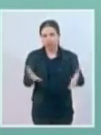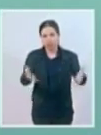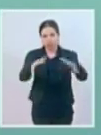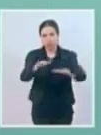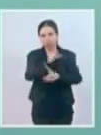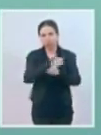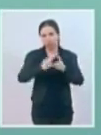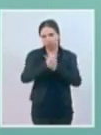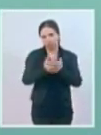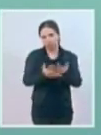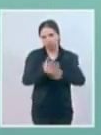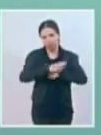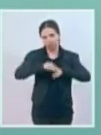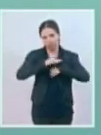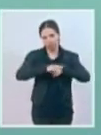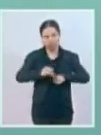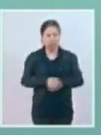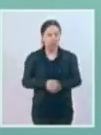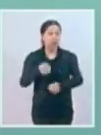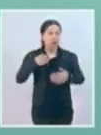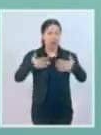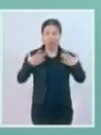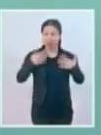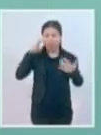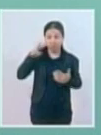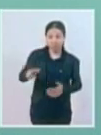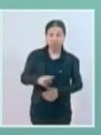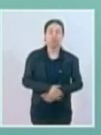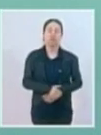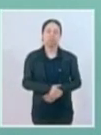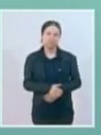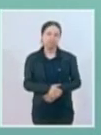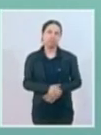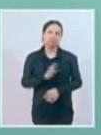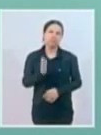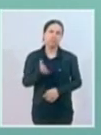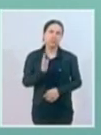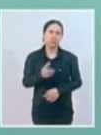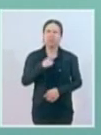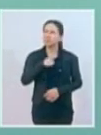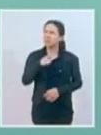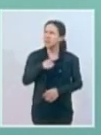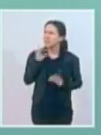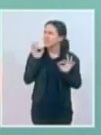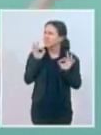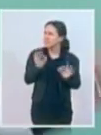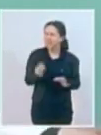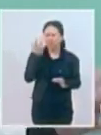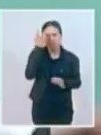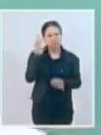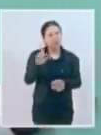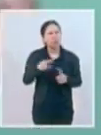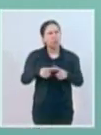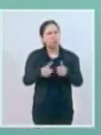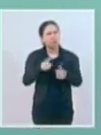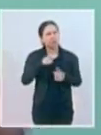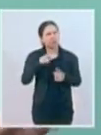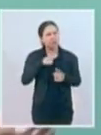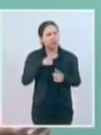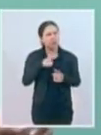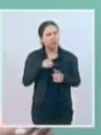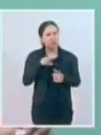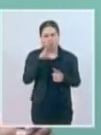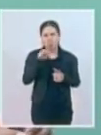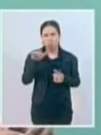eu tive a alegria de testemunhar que nós mandamos, eu não sei precisar para você exatamente, mas a cada UAI